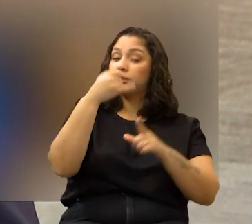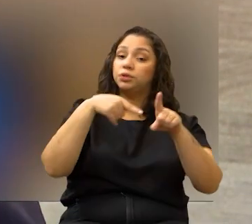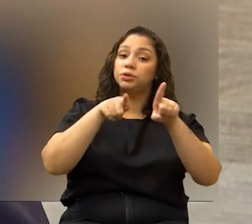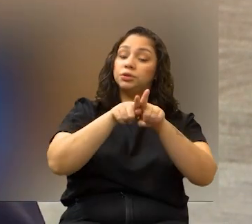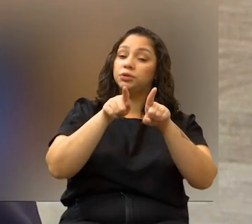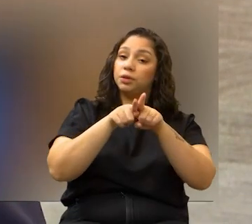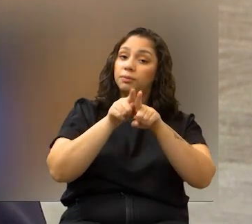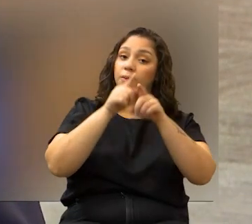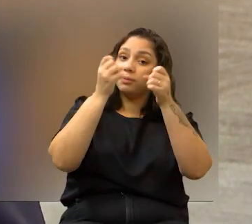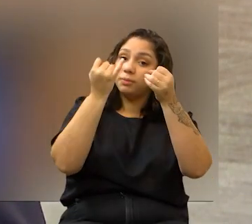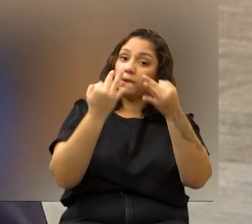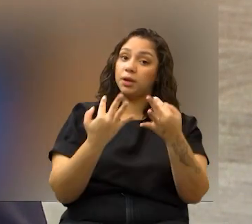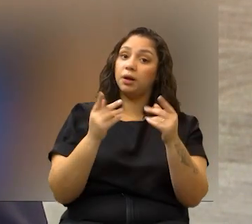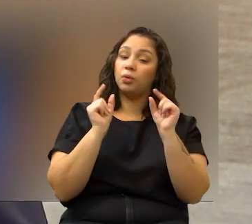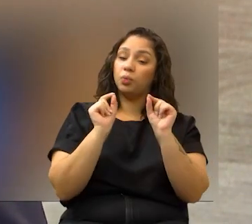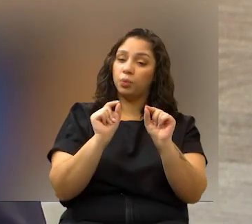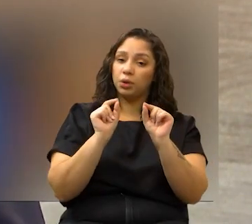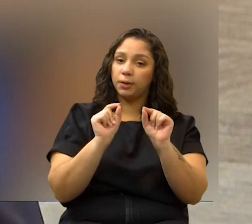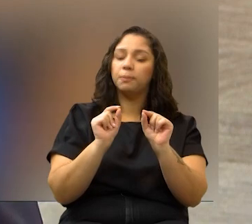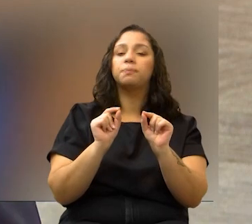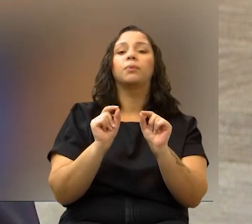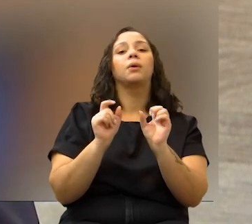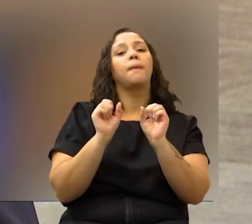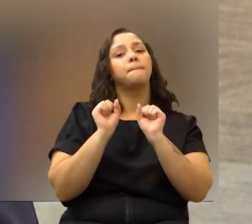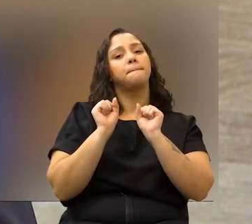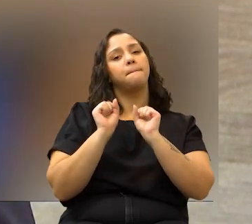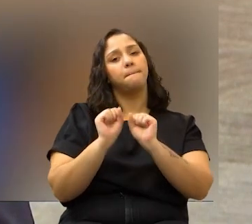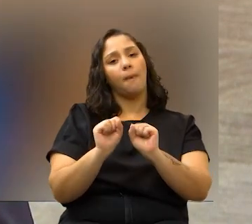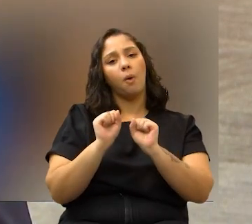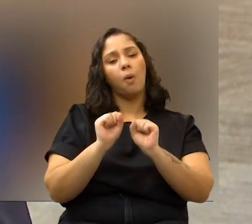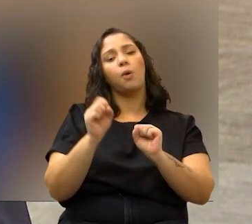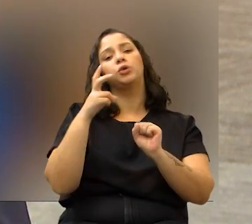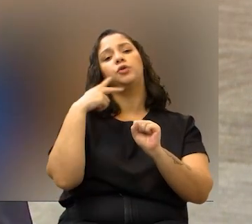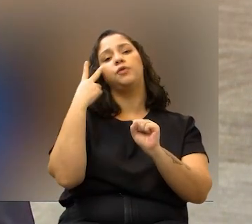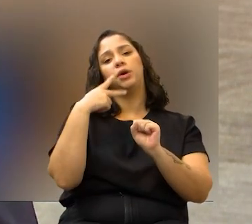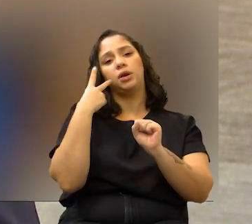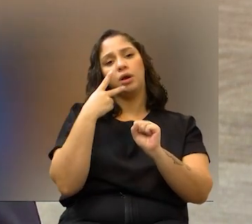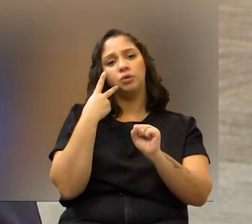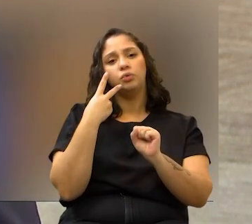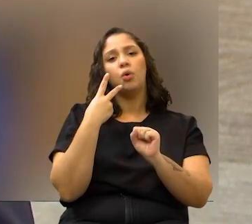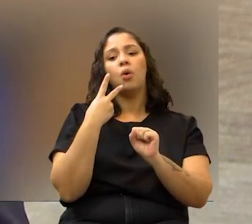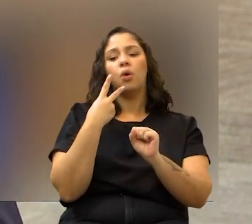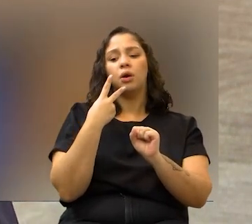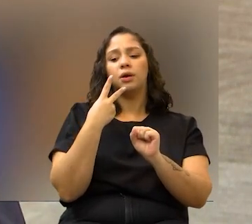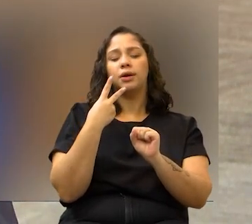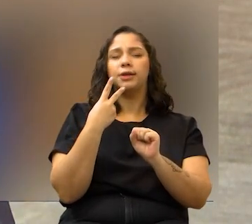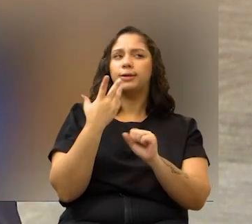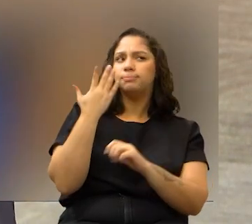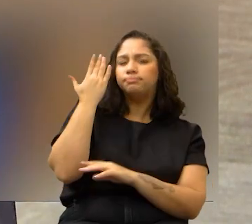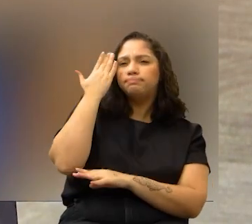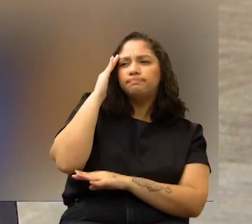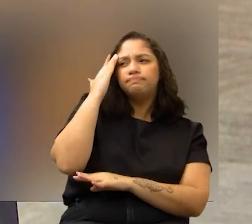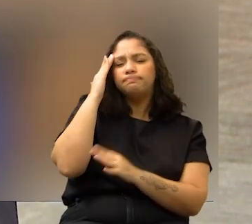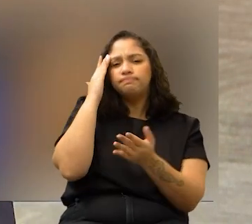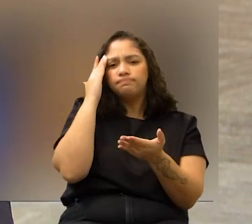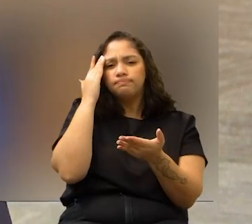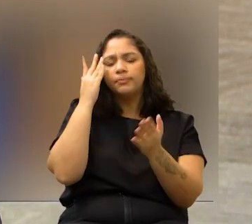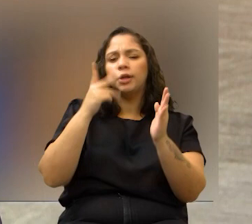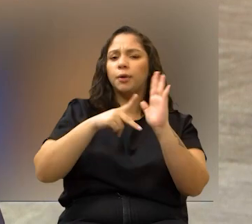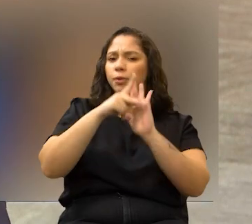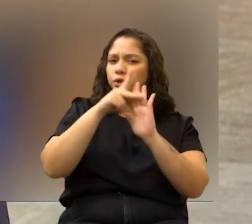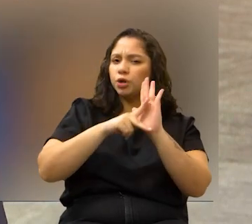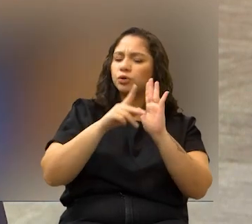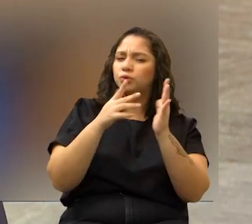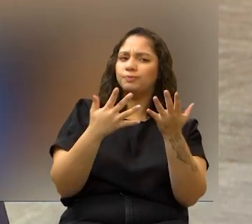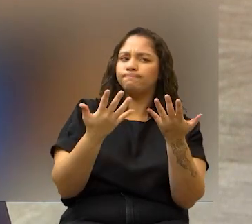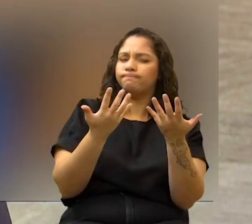também salientar que poderia os vereadores que entendessem que um